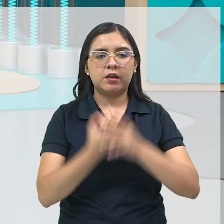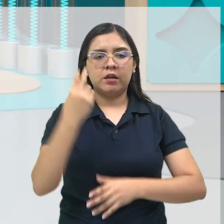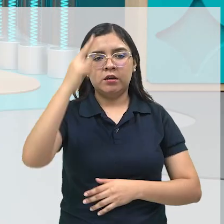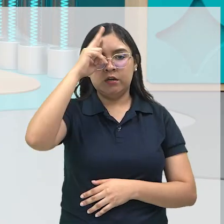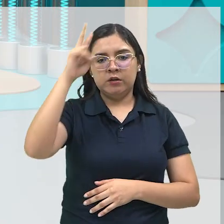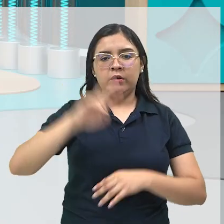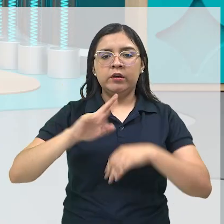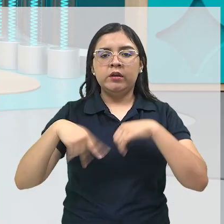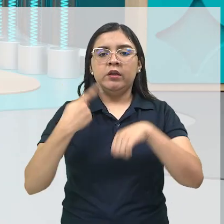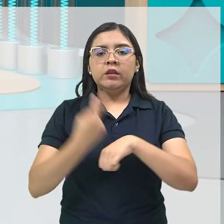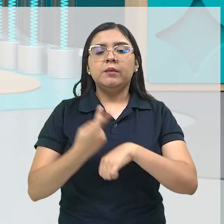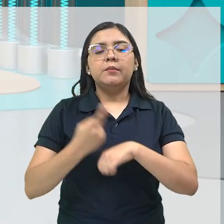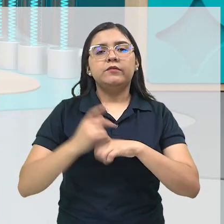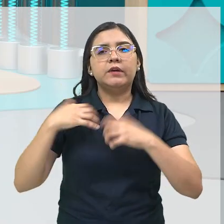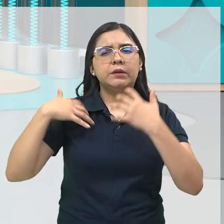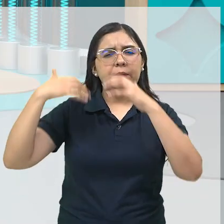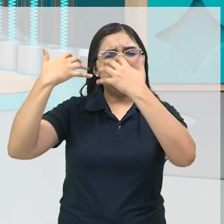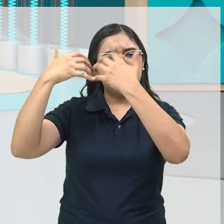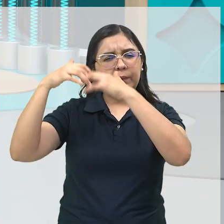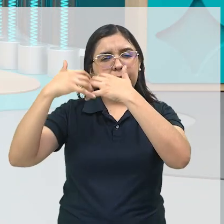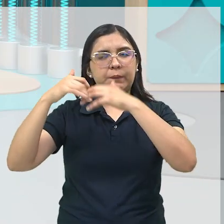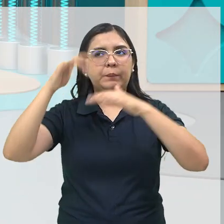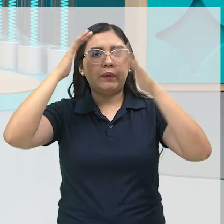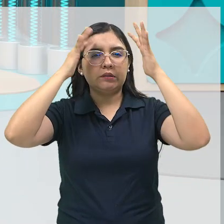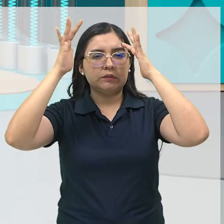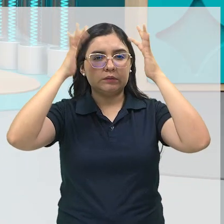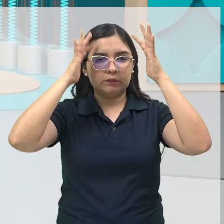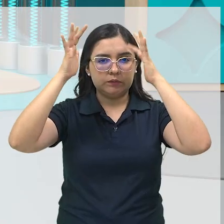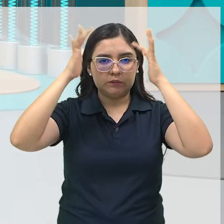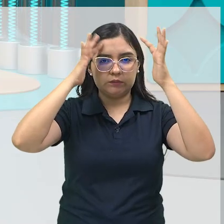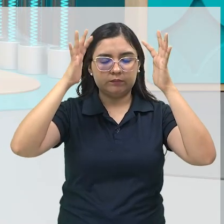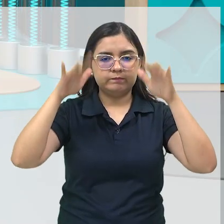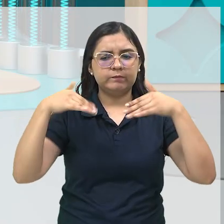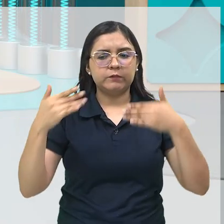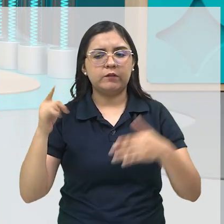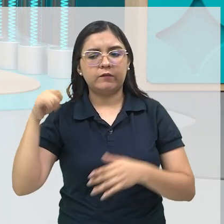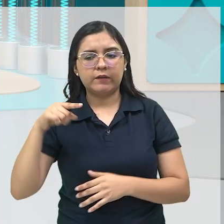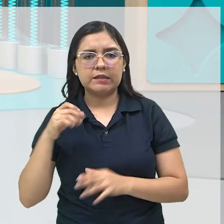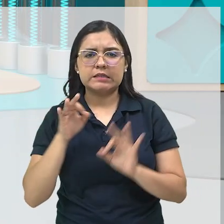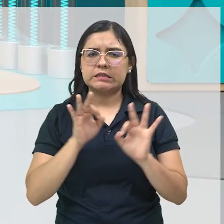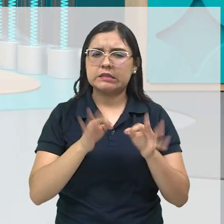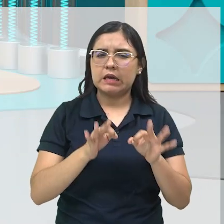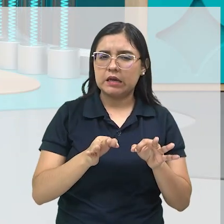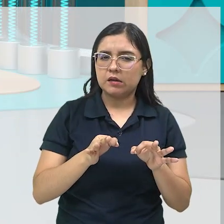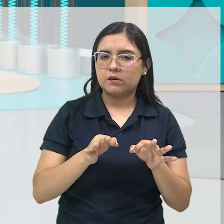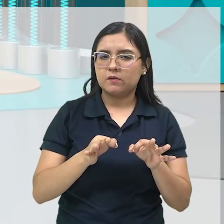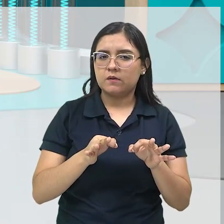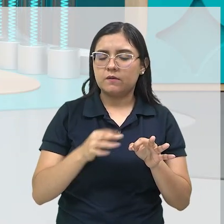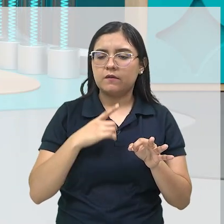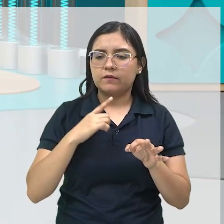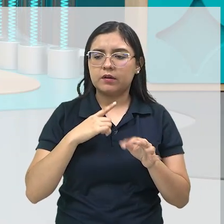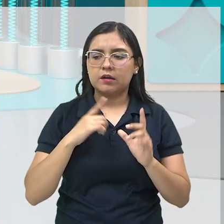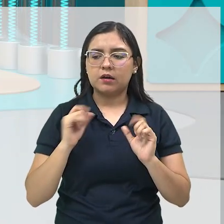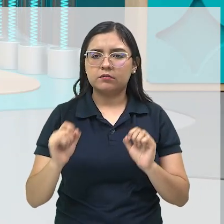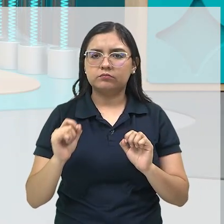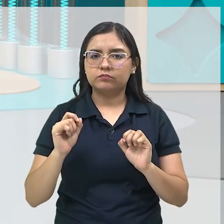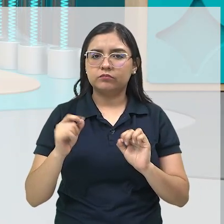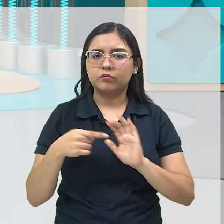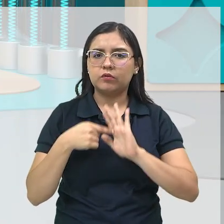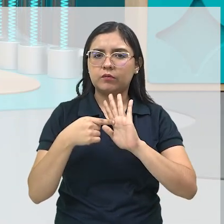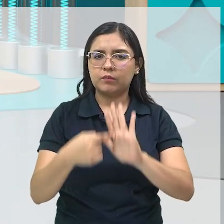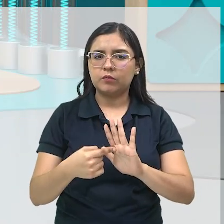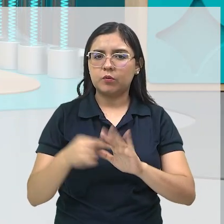a gente fica artisticamente fazendo os nossos cálculos ali. Será que isso vai funcionar? Vai ficar desse jeito quando estiver tudo